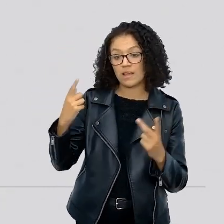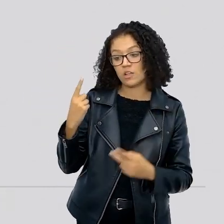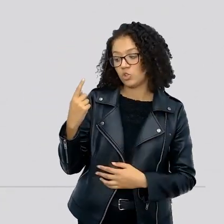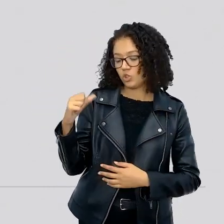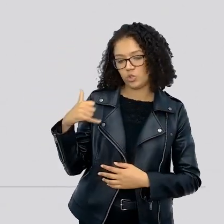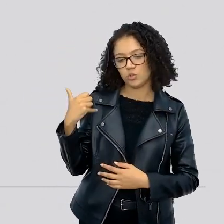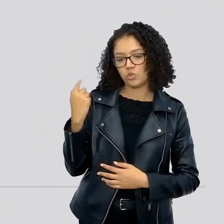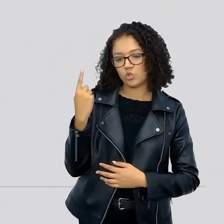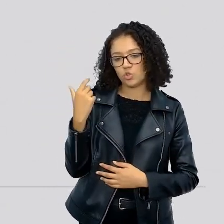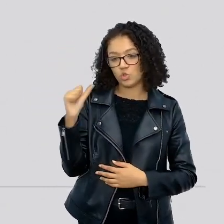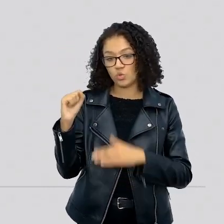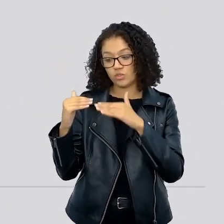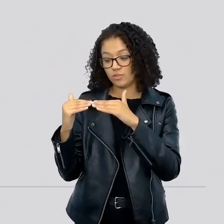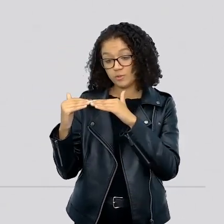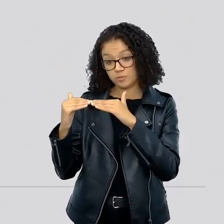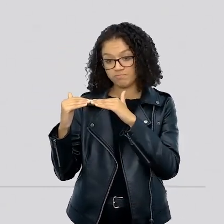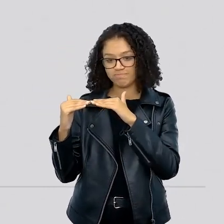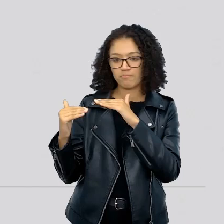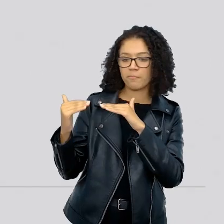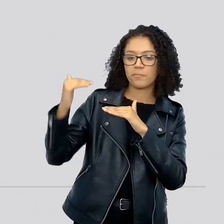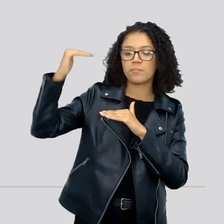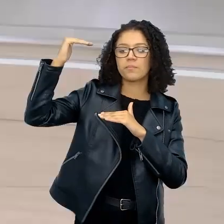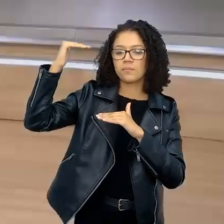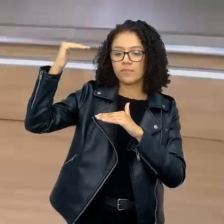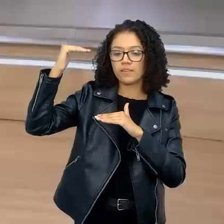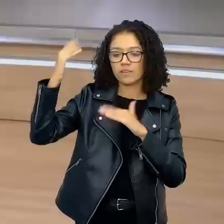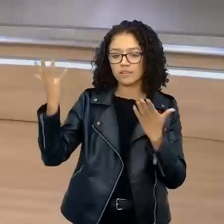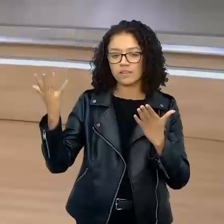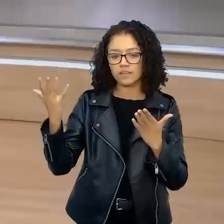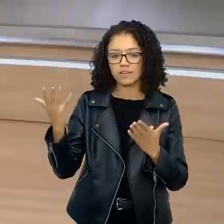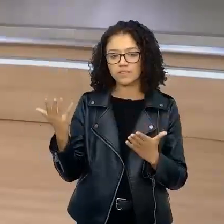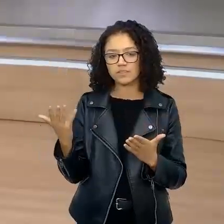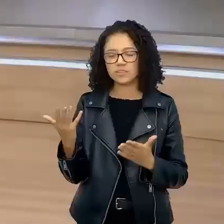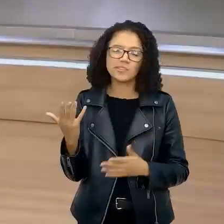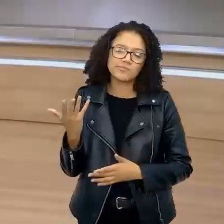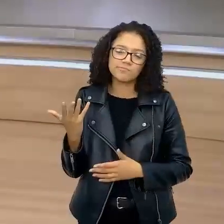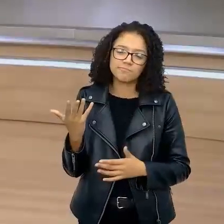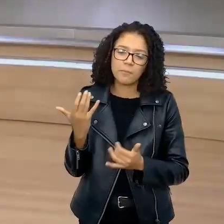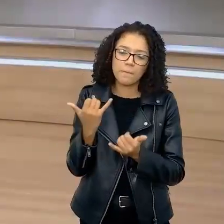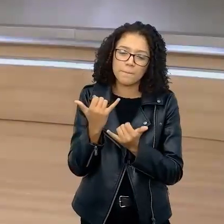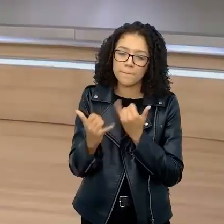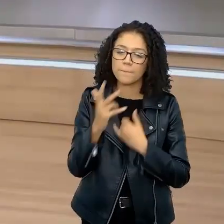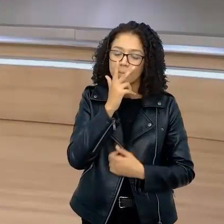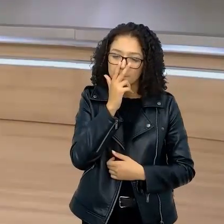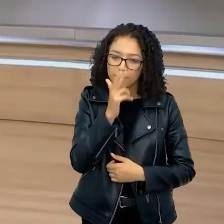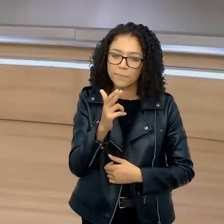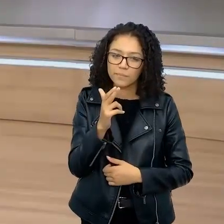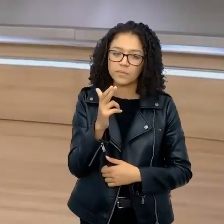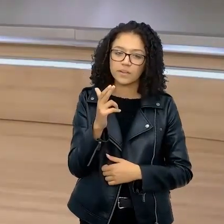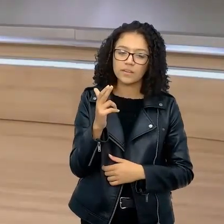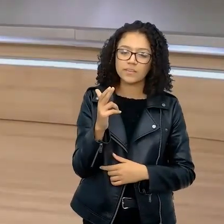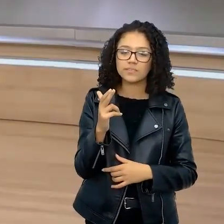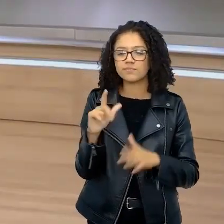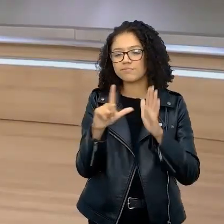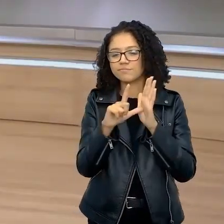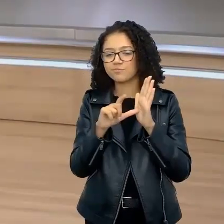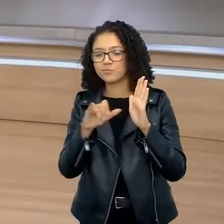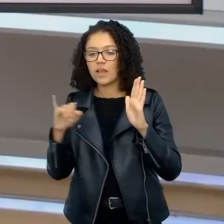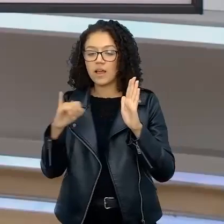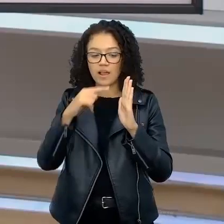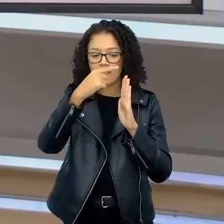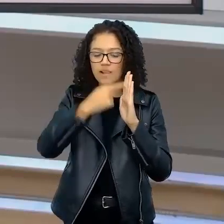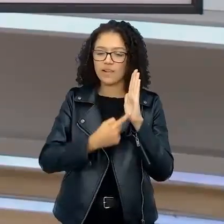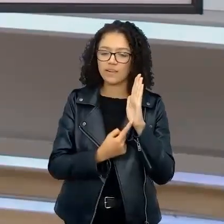anos, a partir de 18 anos, que daí a gente já entende que tem um pouquinho outros trâmites que podem ser realizados, mas